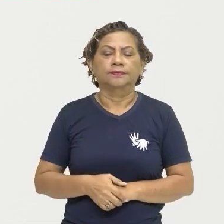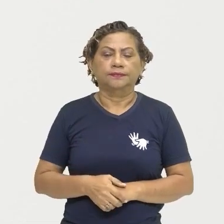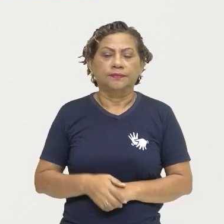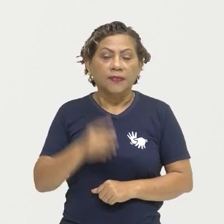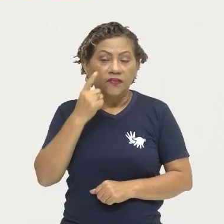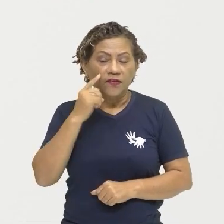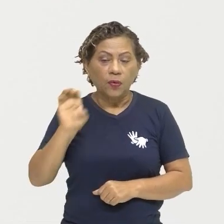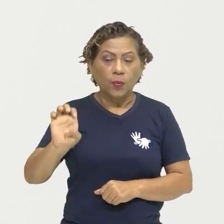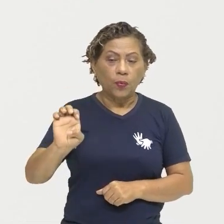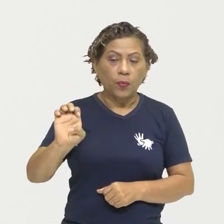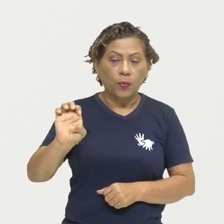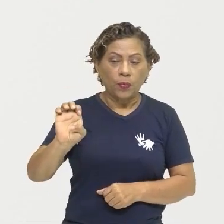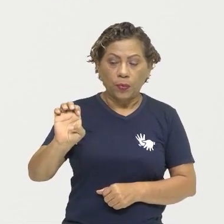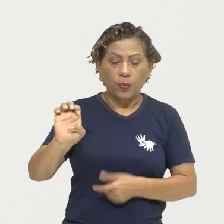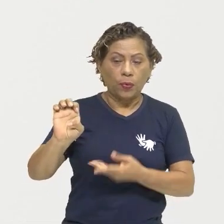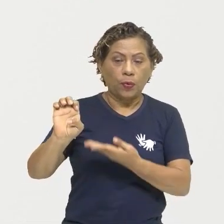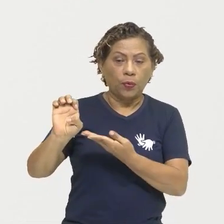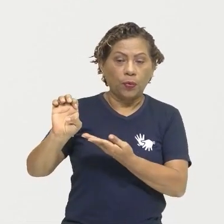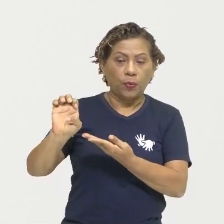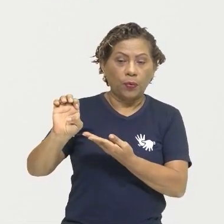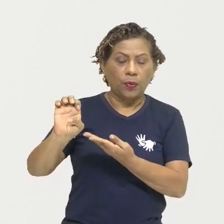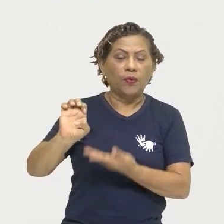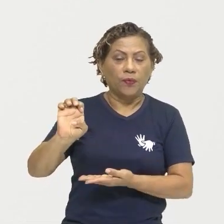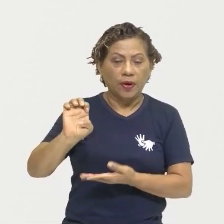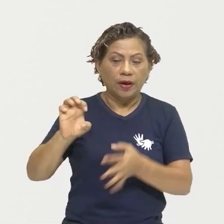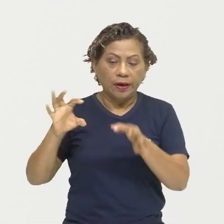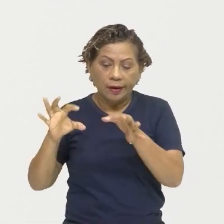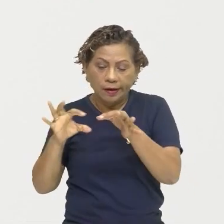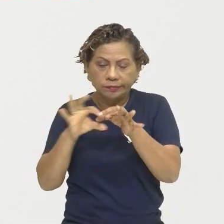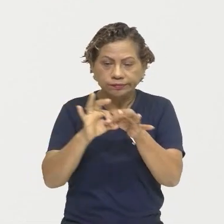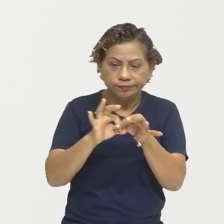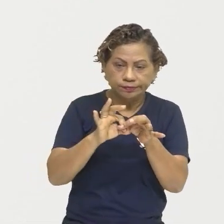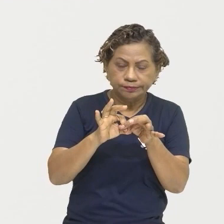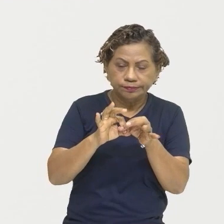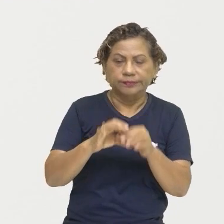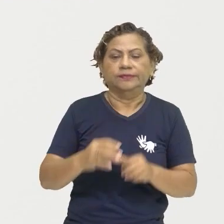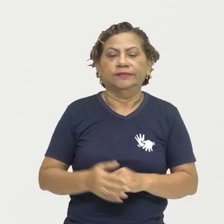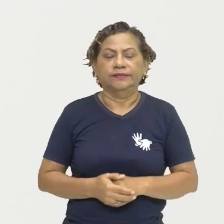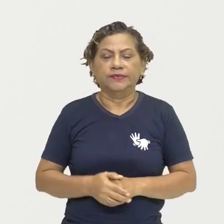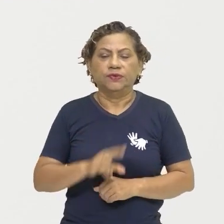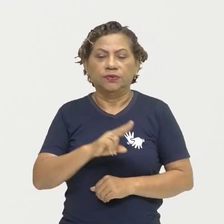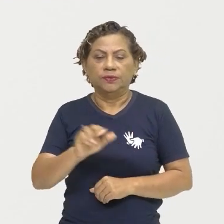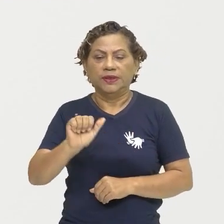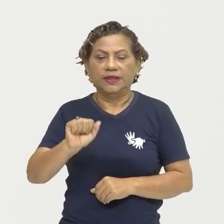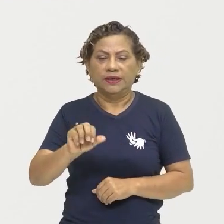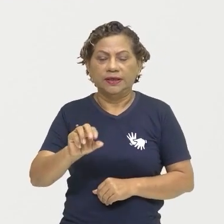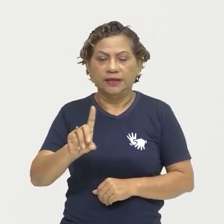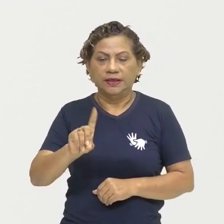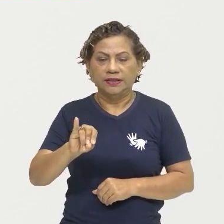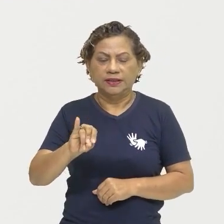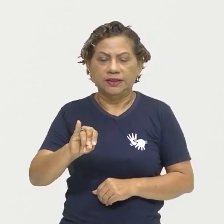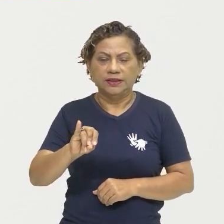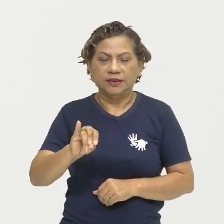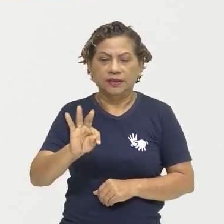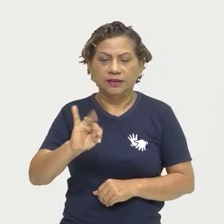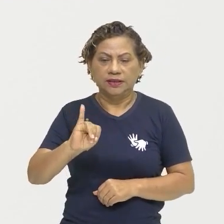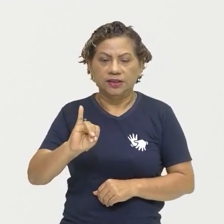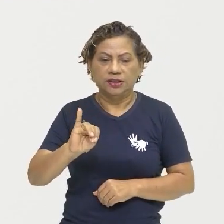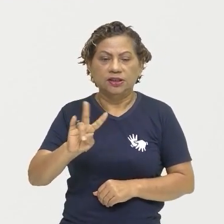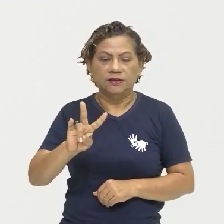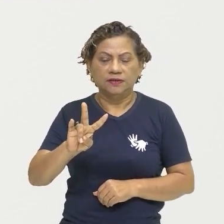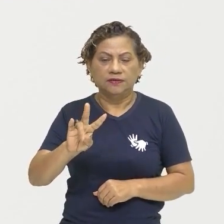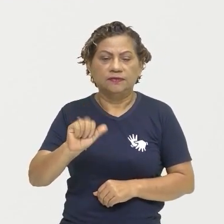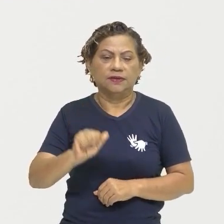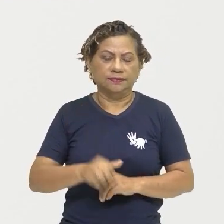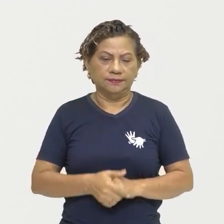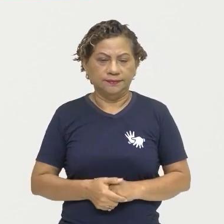síndeto, ó. A conjunção coordenativa, aditiva e. Então, esse período aí é composto